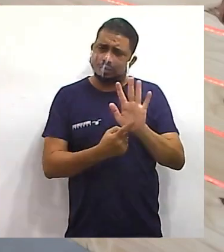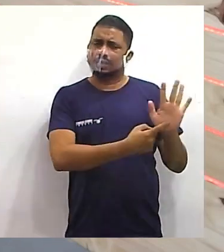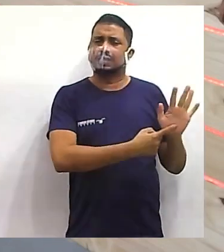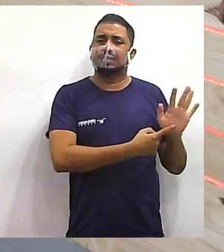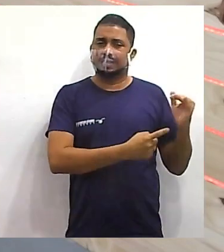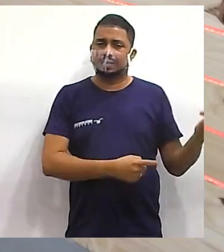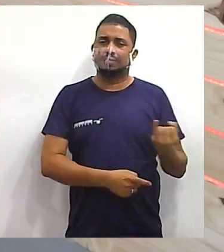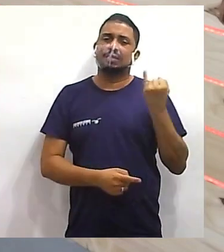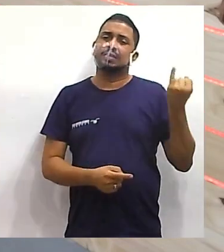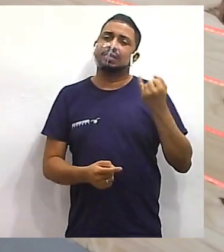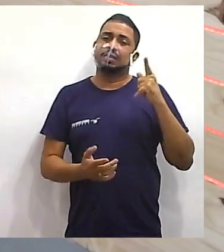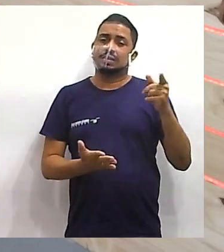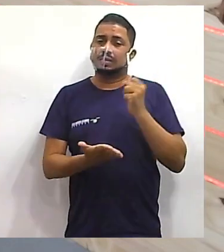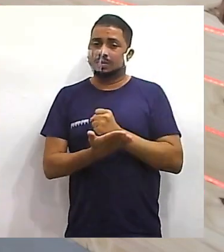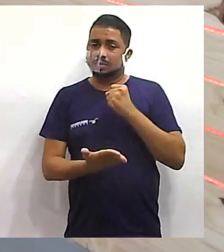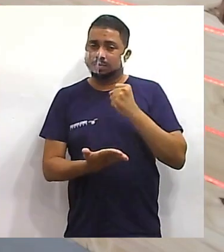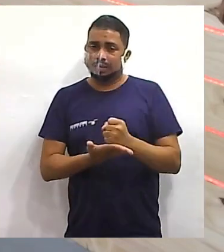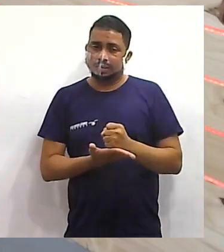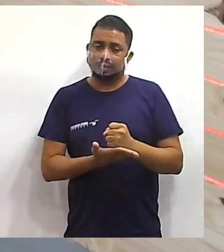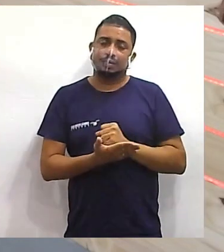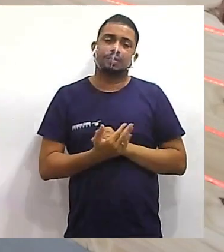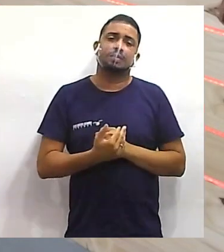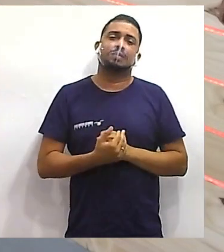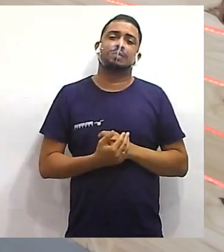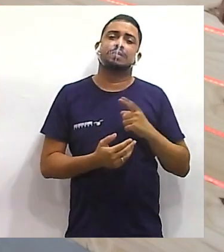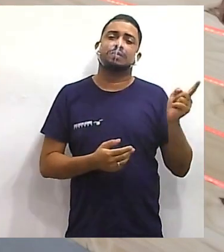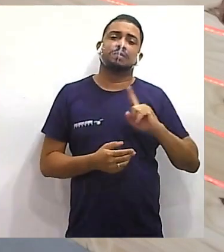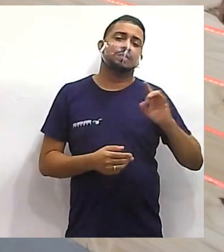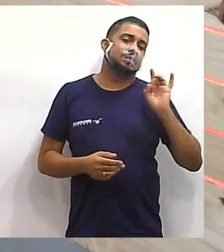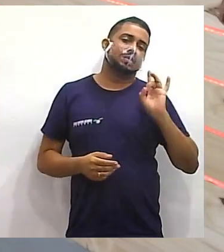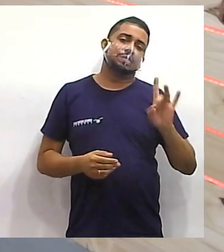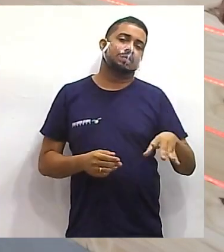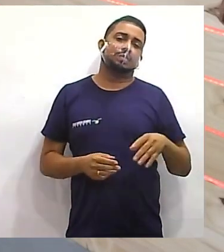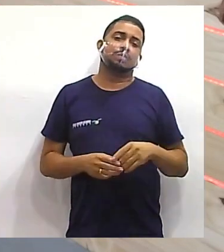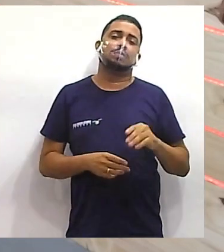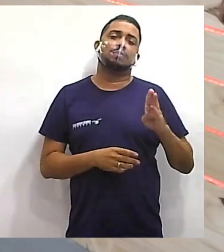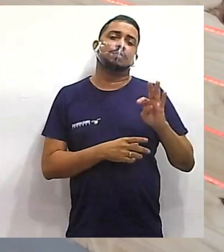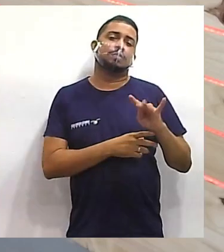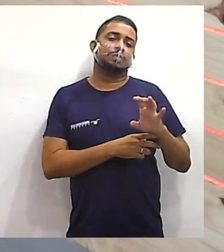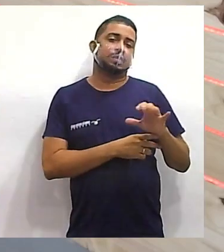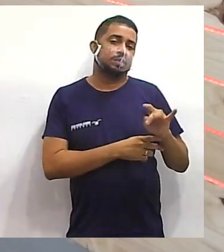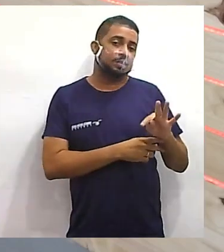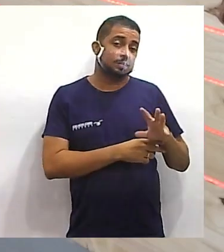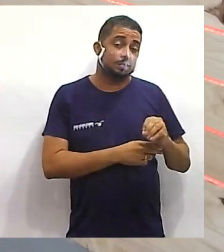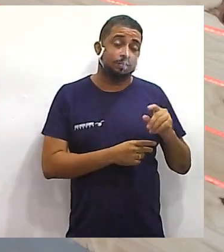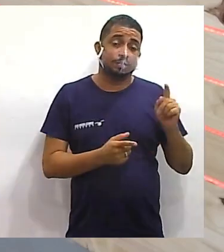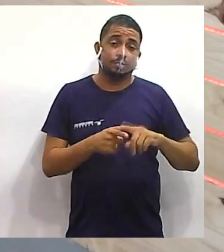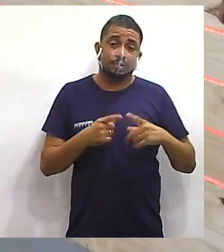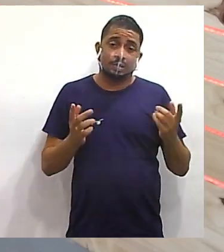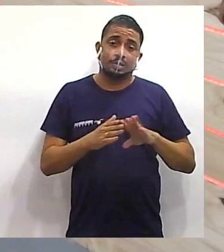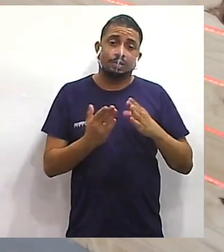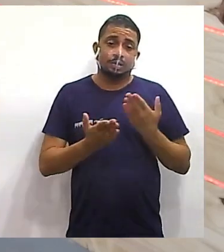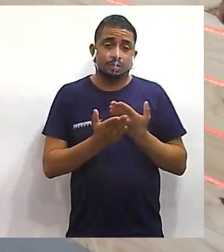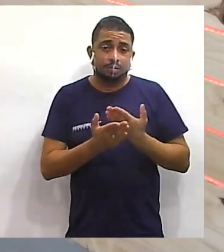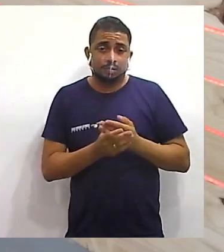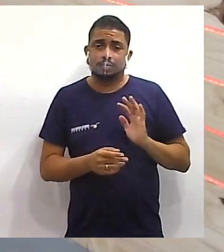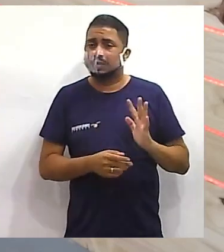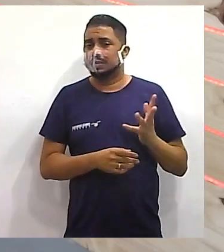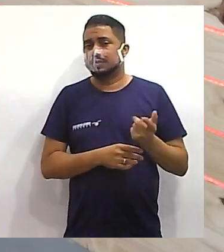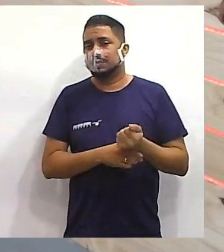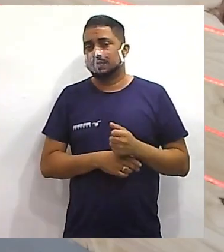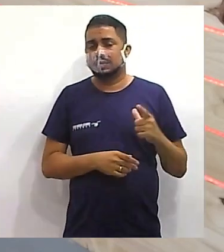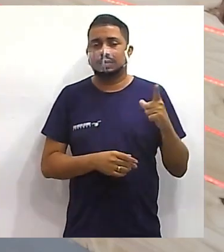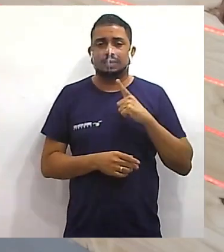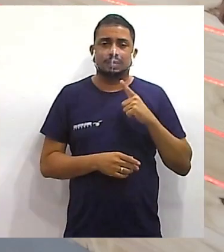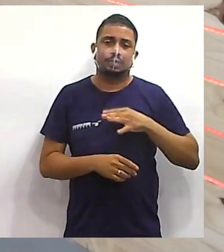desse documento, que não é um documento apenas burocrático, né, para a escola e para todos que